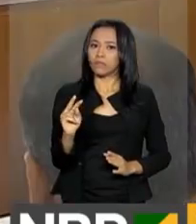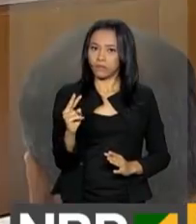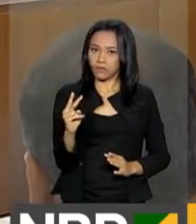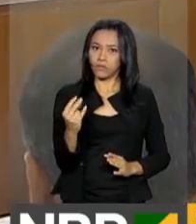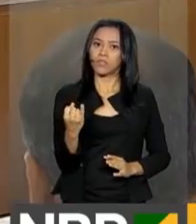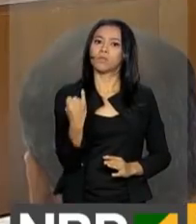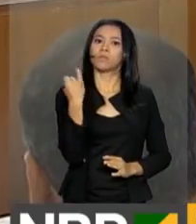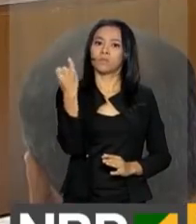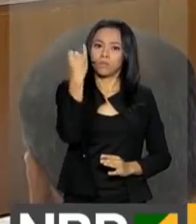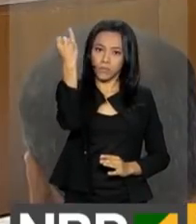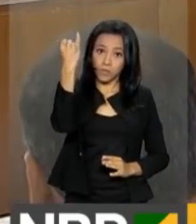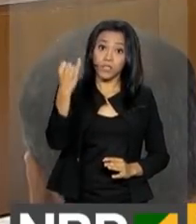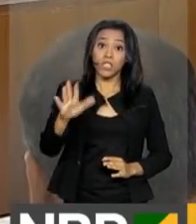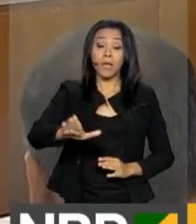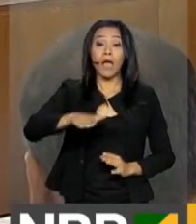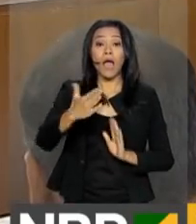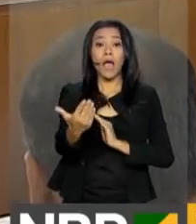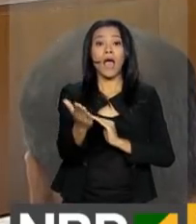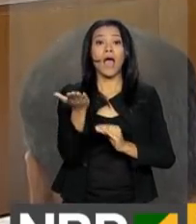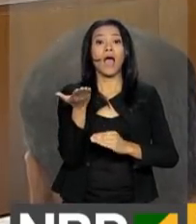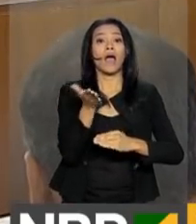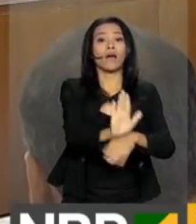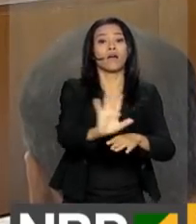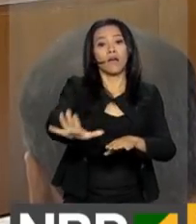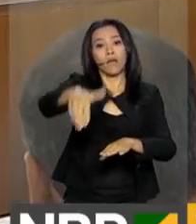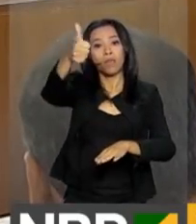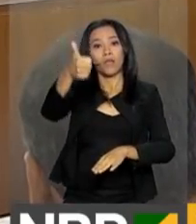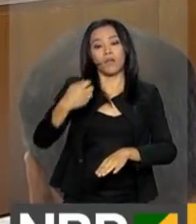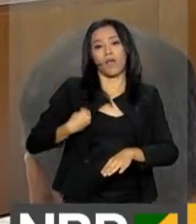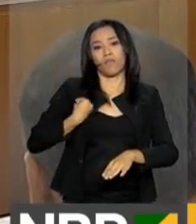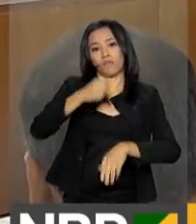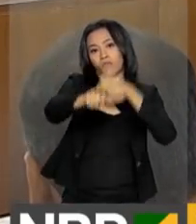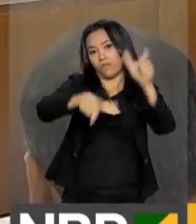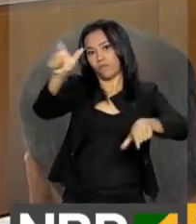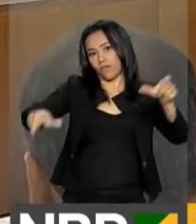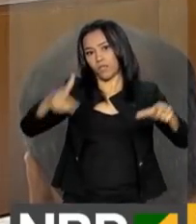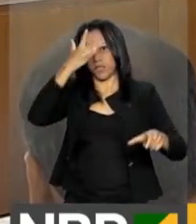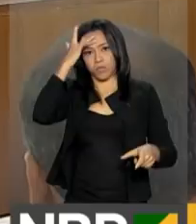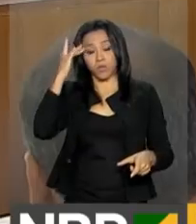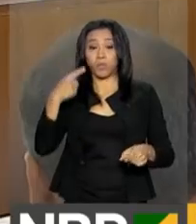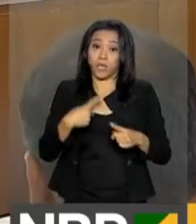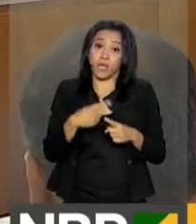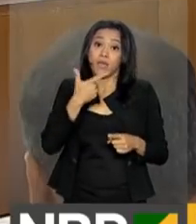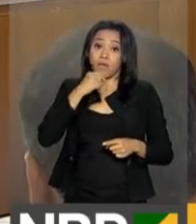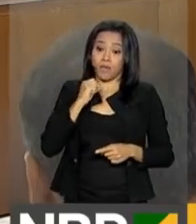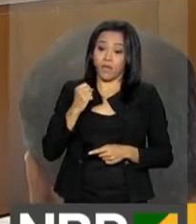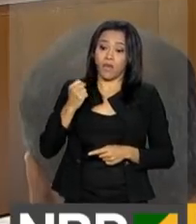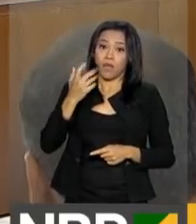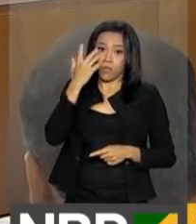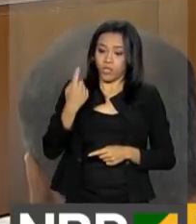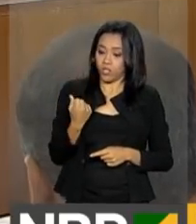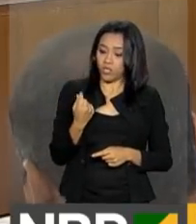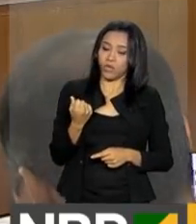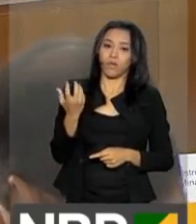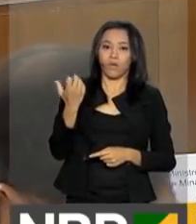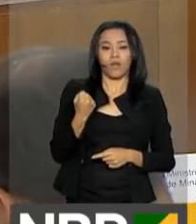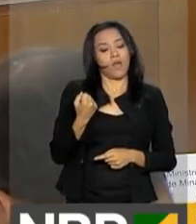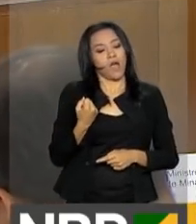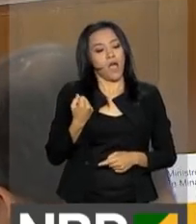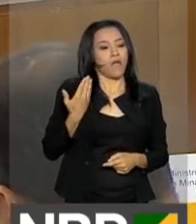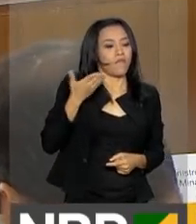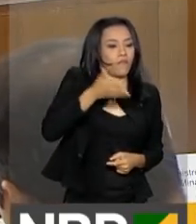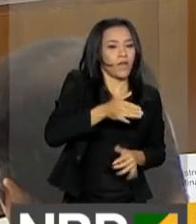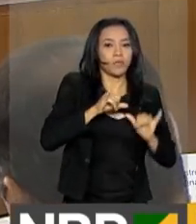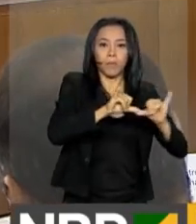sobre melhorar a vida das pessoas ainda significa uma circulação que a pessoa que está ganhando momento vai ao supermercado vai onde